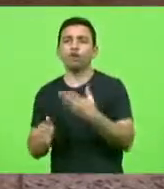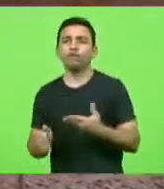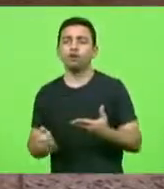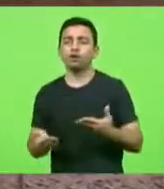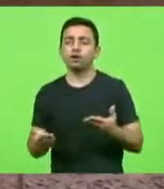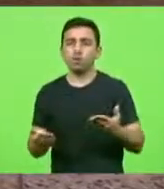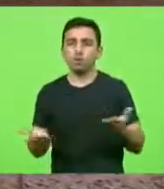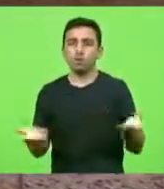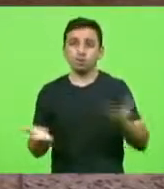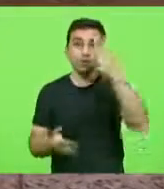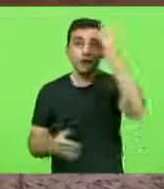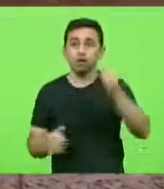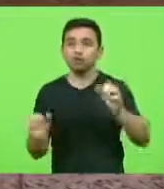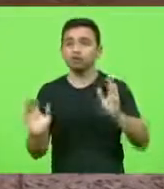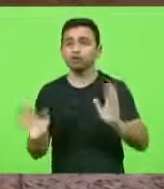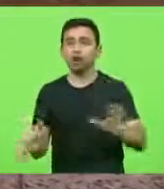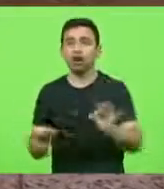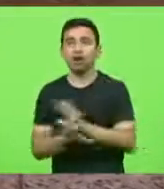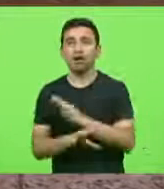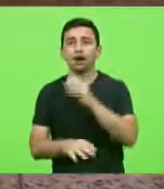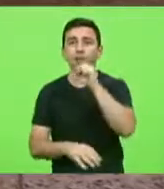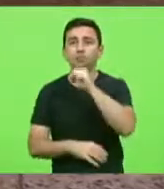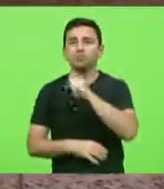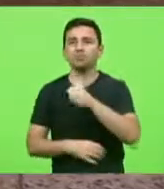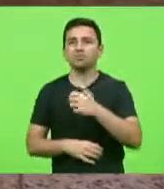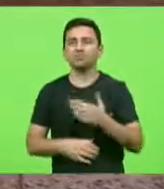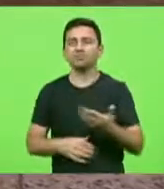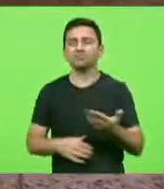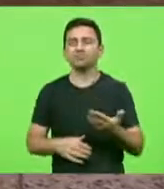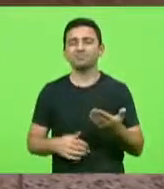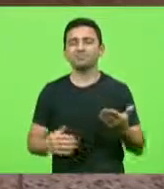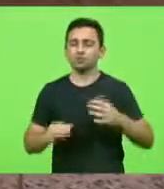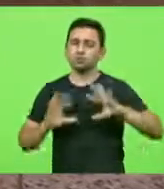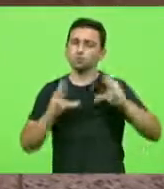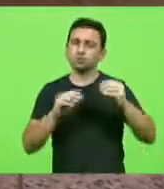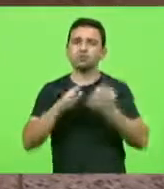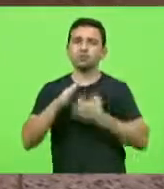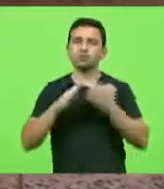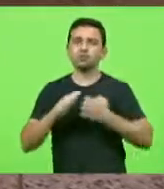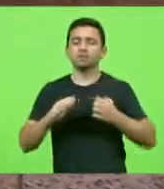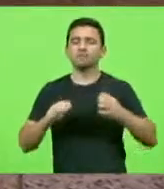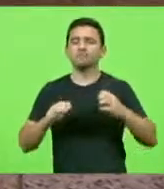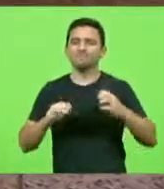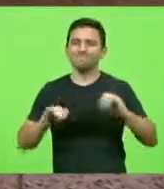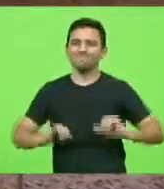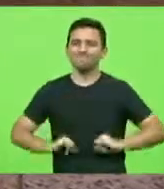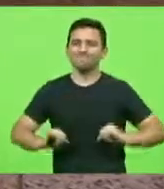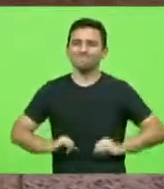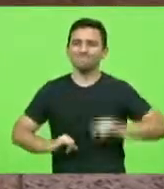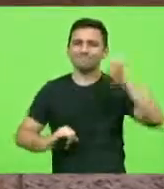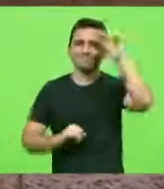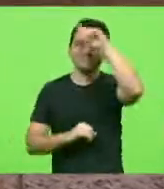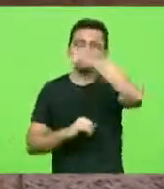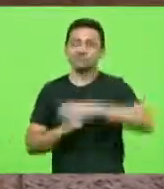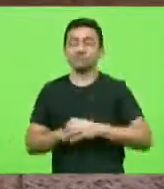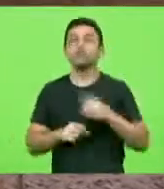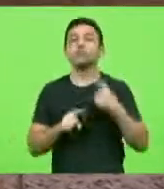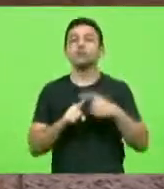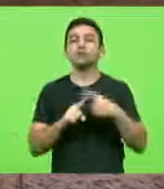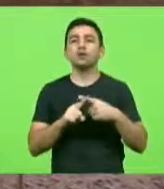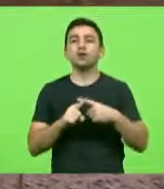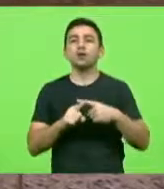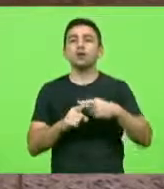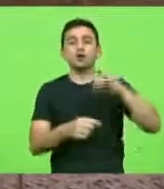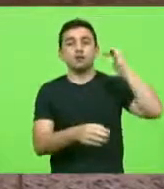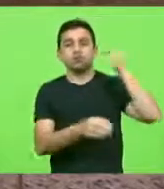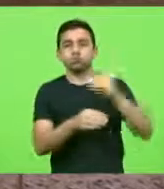dia. E é isso que o empreendedor está sofrendo já nesse ano. Por quê? Não vou repetir aqui. Porque fechou antes